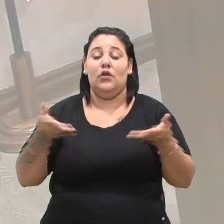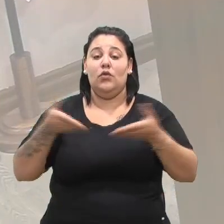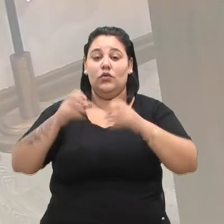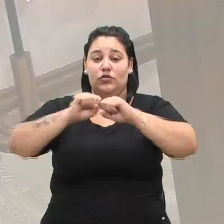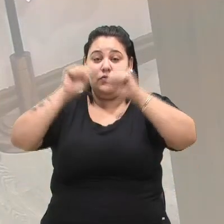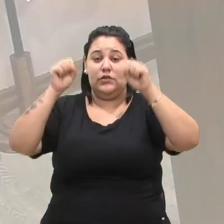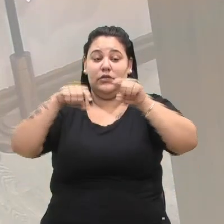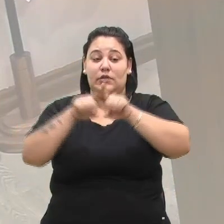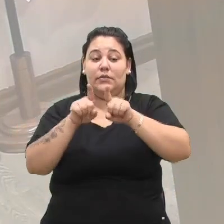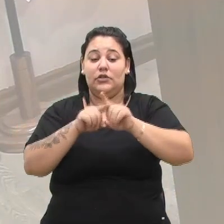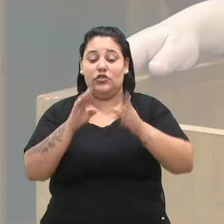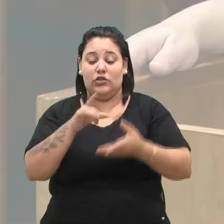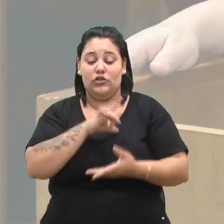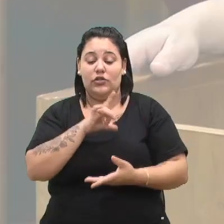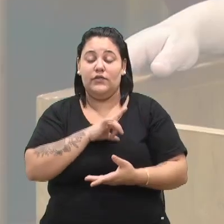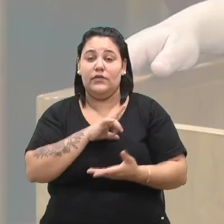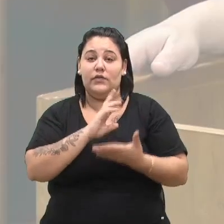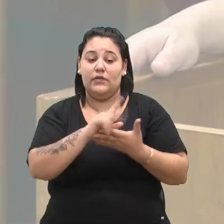já recebi diversos